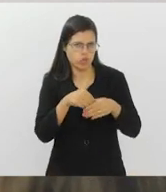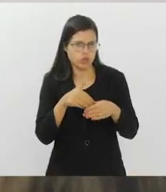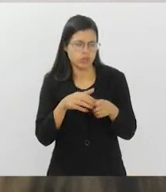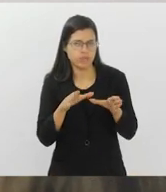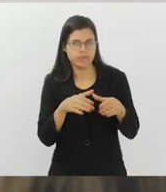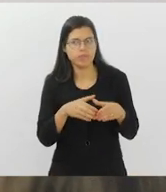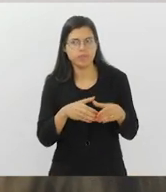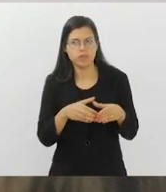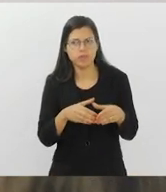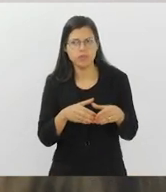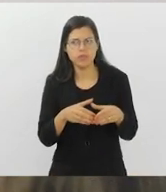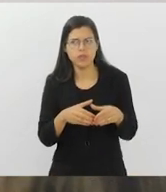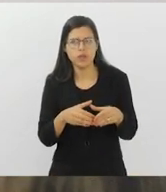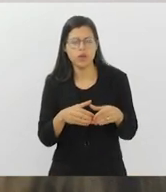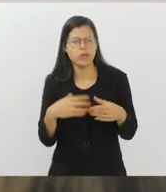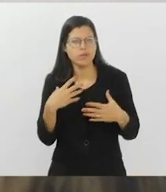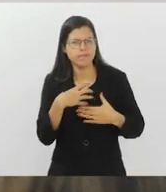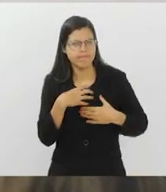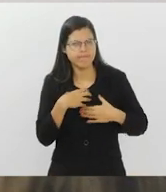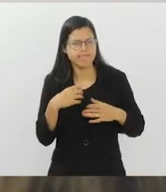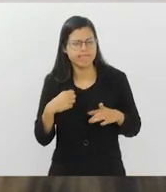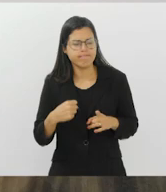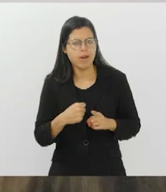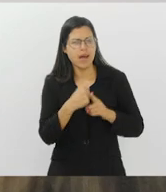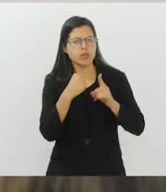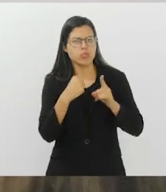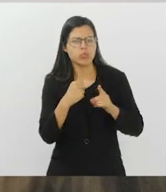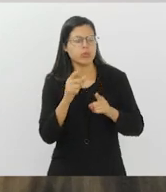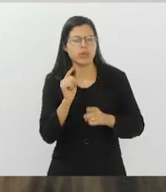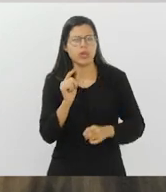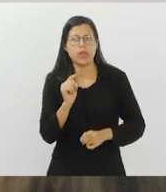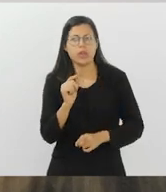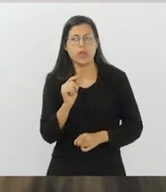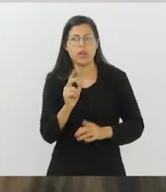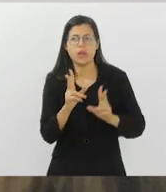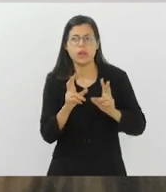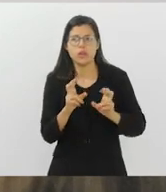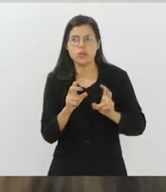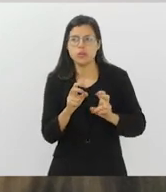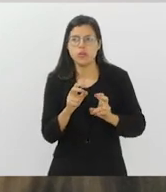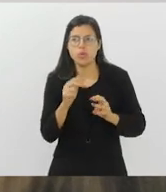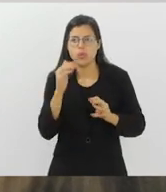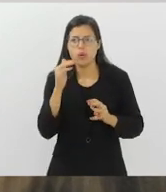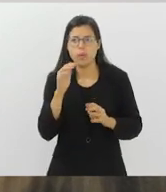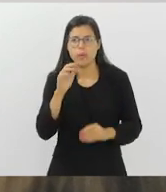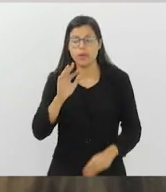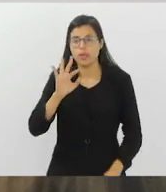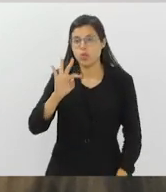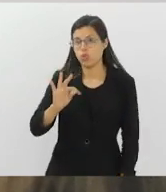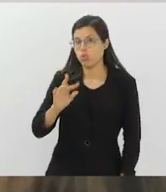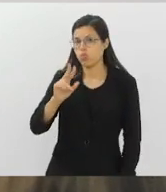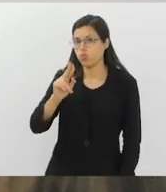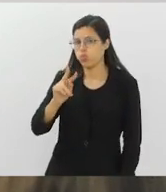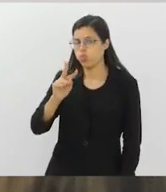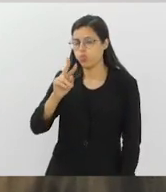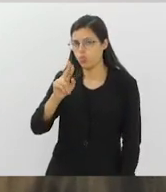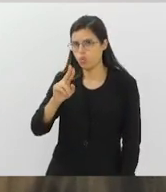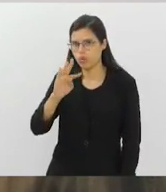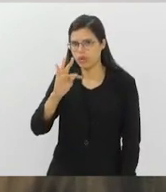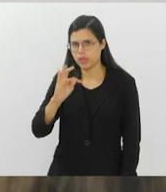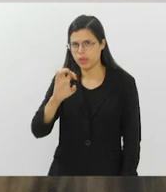fiquei muito impactada aqui com essa questão do descumprimento da tutela de urgência.